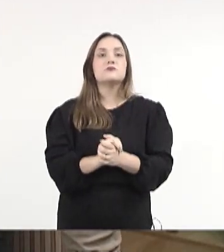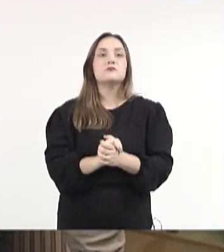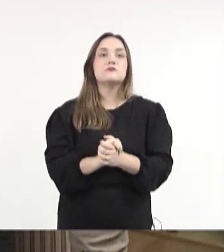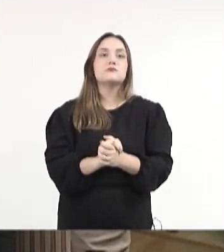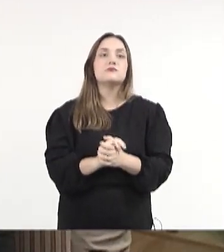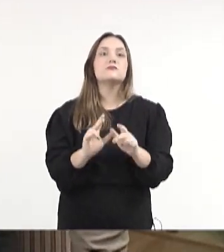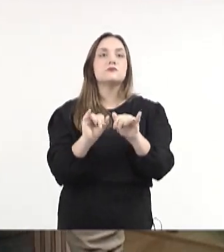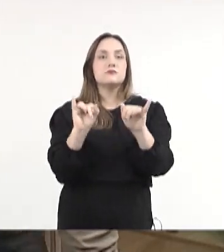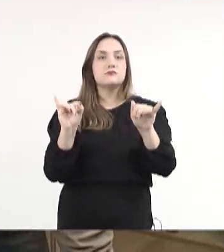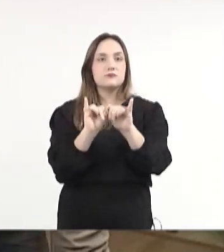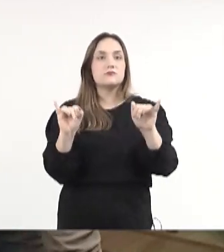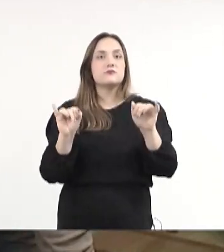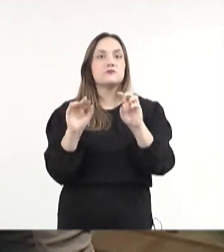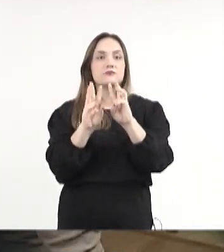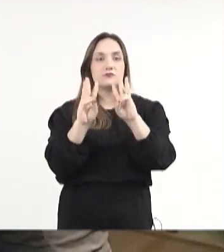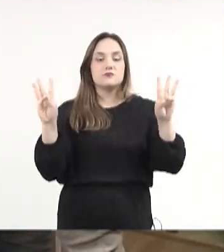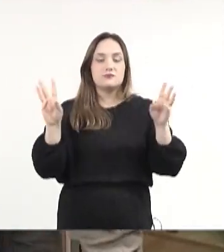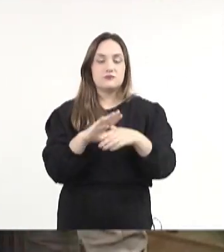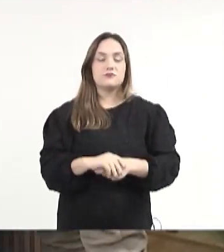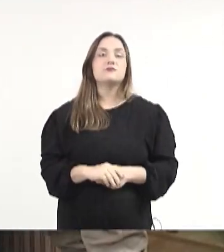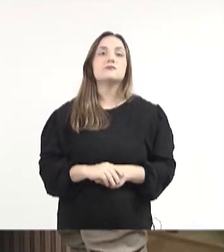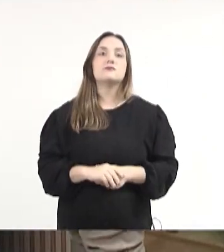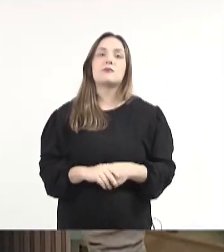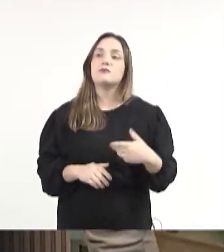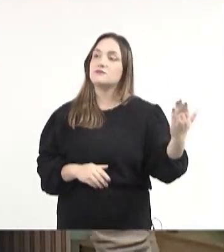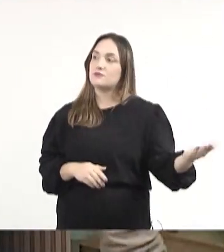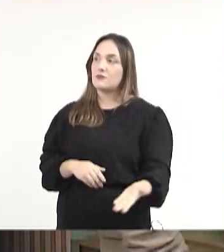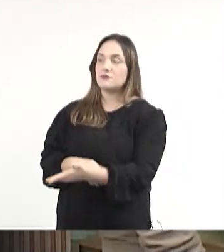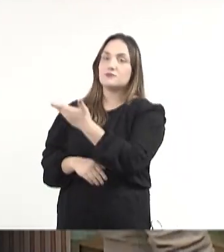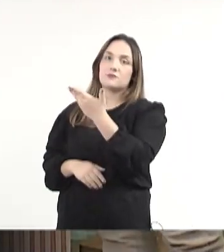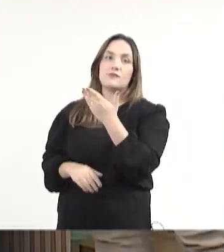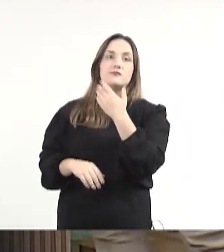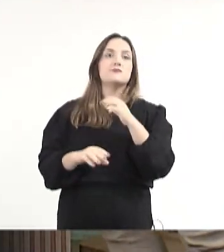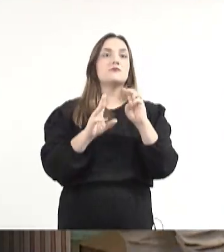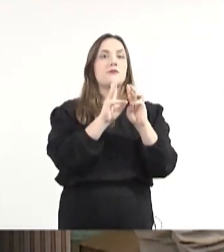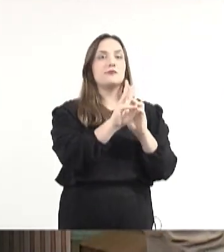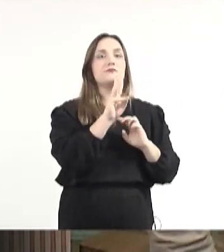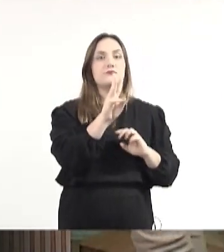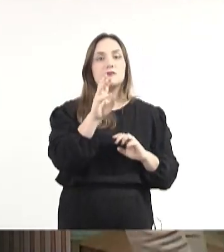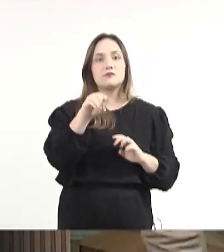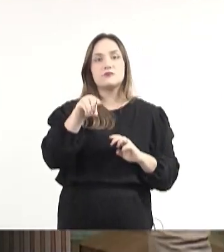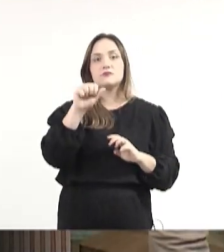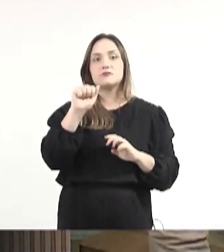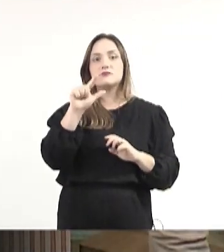notícias, né, Osmar, no site. Site da casa, que está aqui do lado. Isso aí,